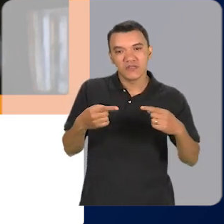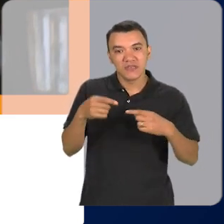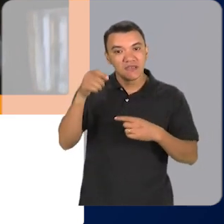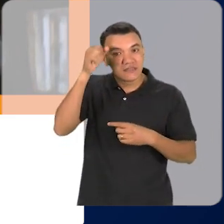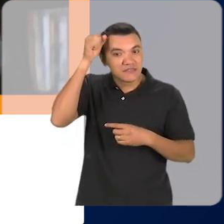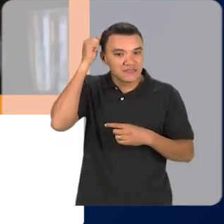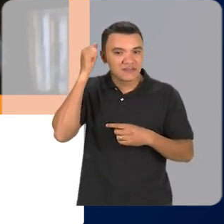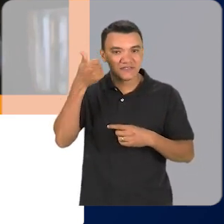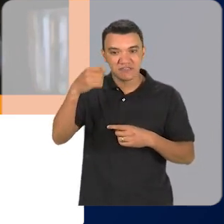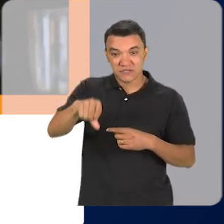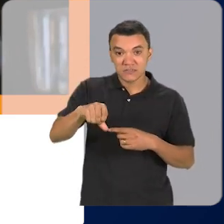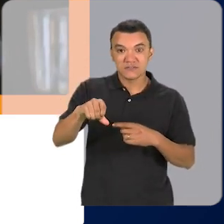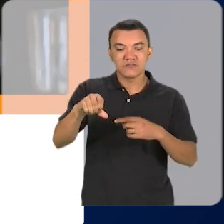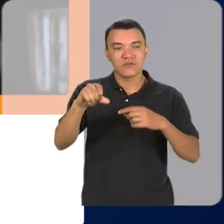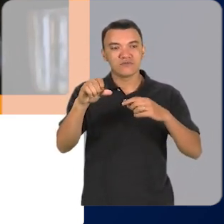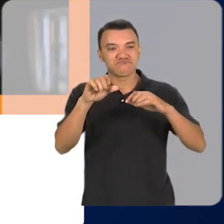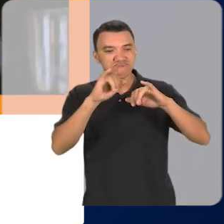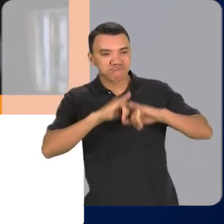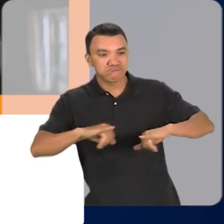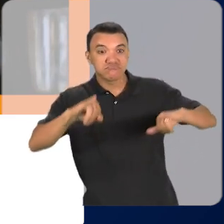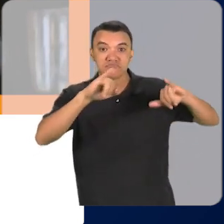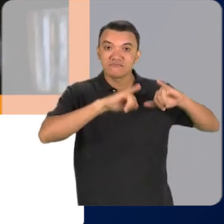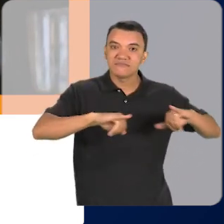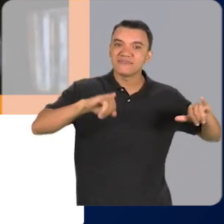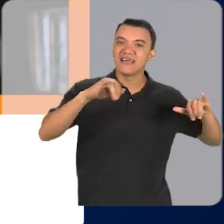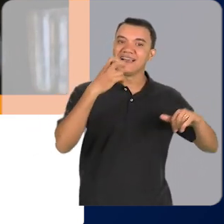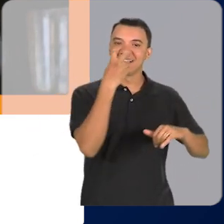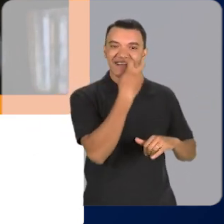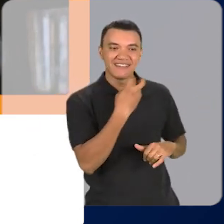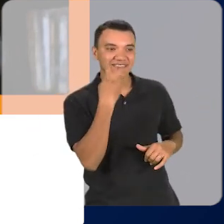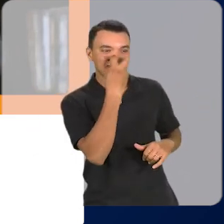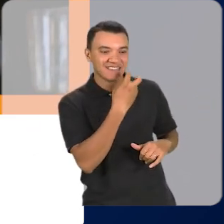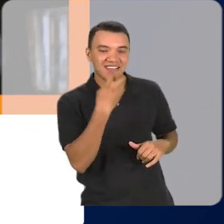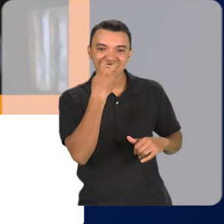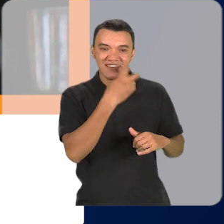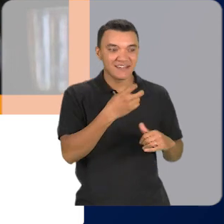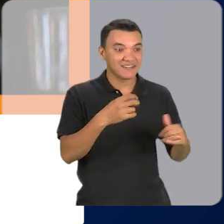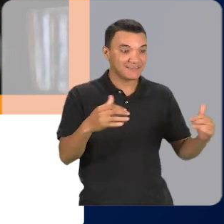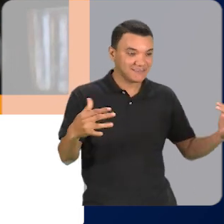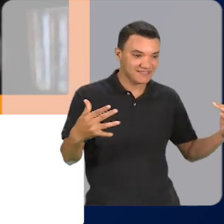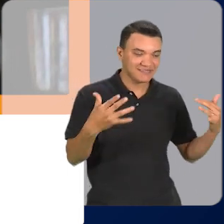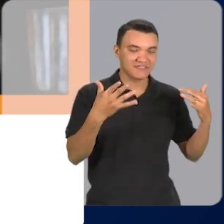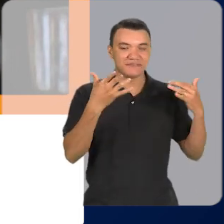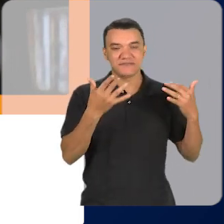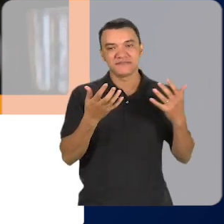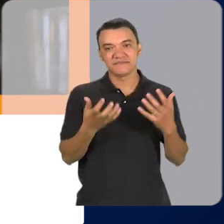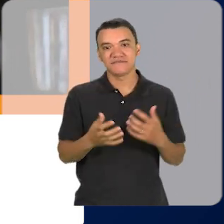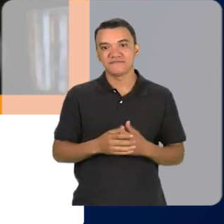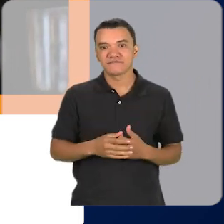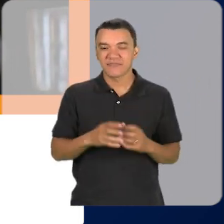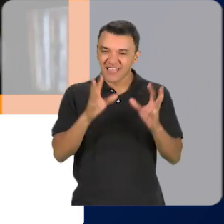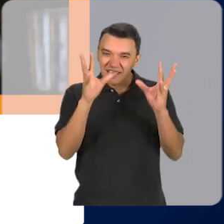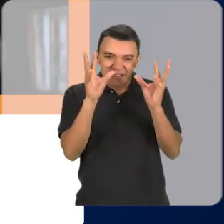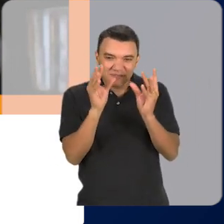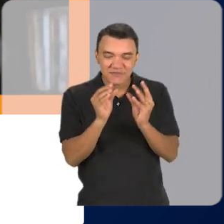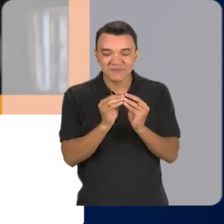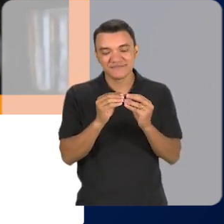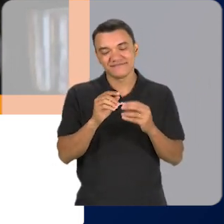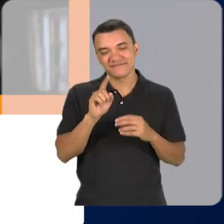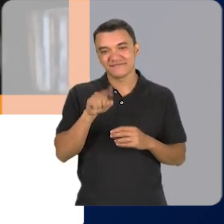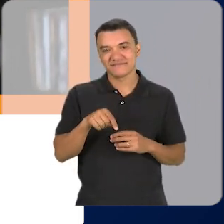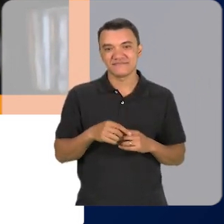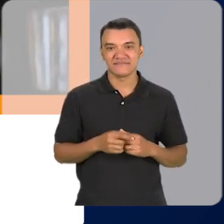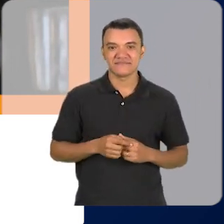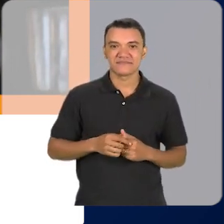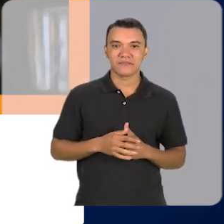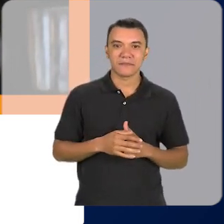pelas cidades, apregoando, né, cantando, né, esses produtos para chamar a atenção. Assim, de uma forma bem resumida, né? É